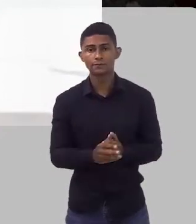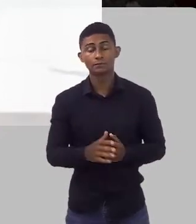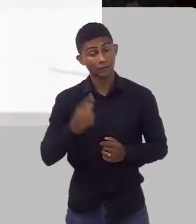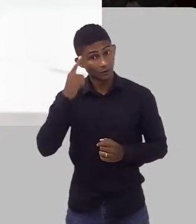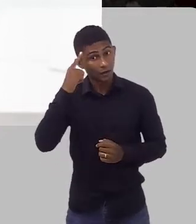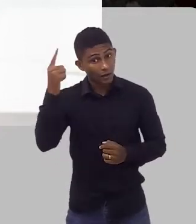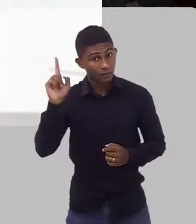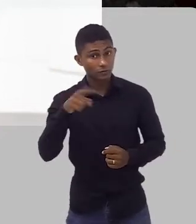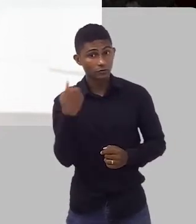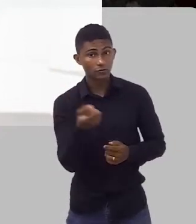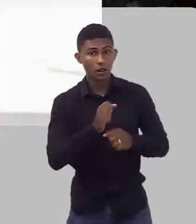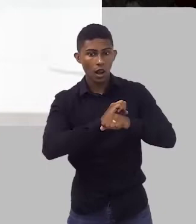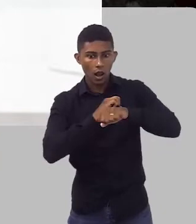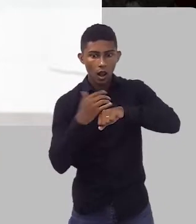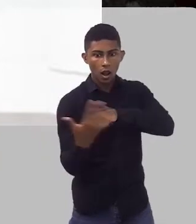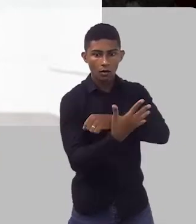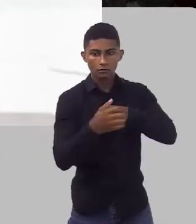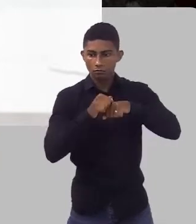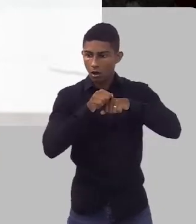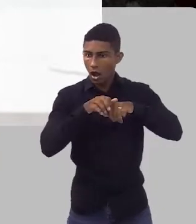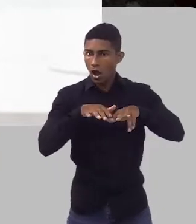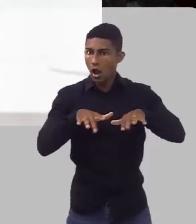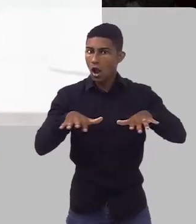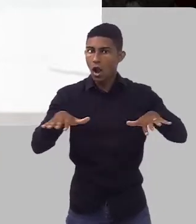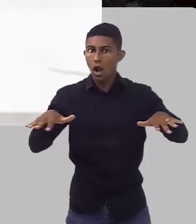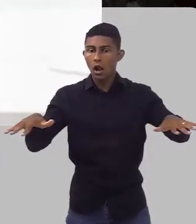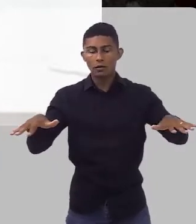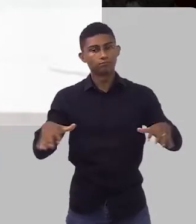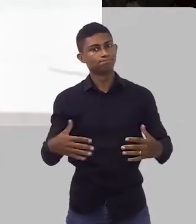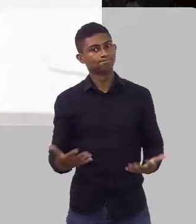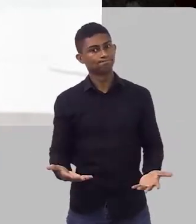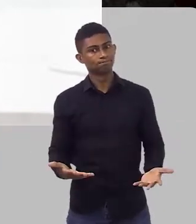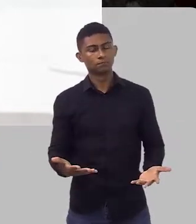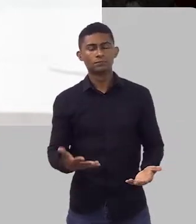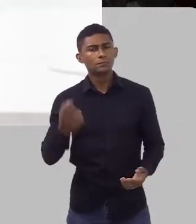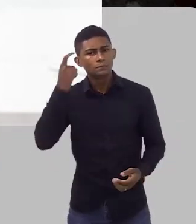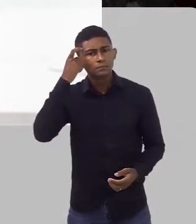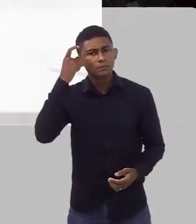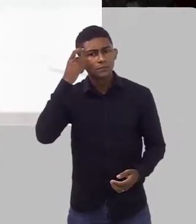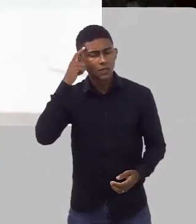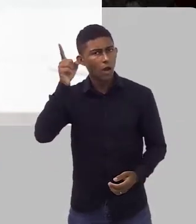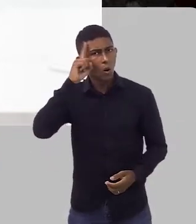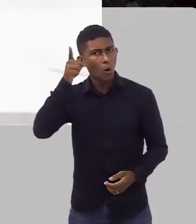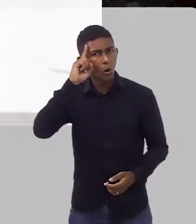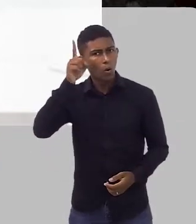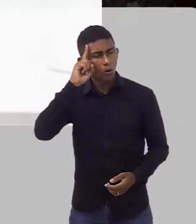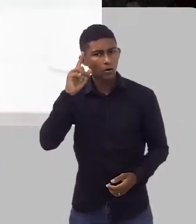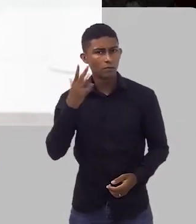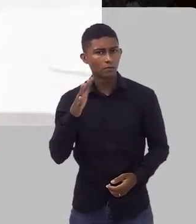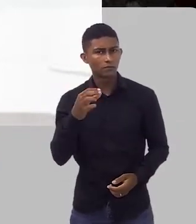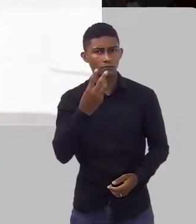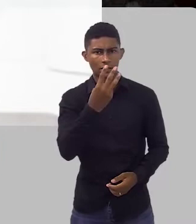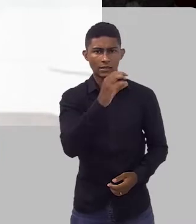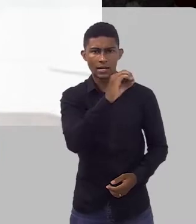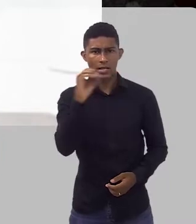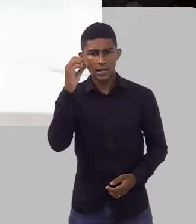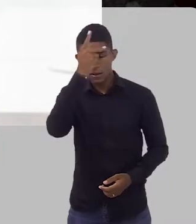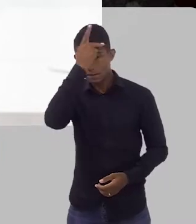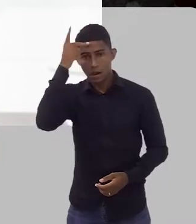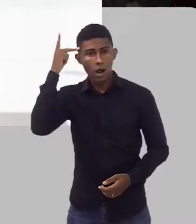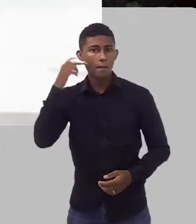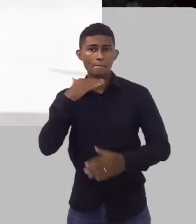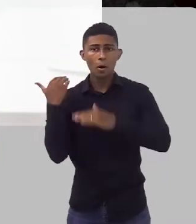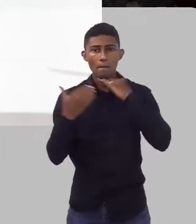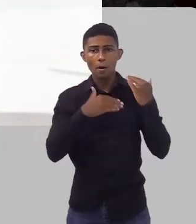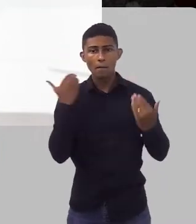nós estamos numa pandemia, e quando nós estamos com 300, 400 mortes por dia, isso parece que